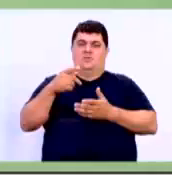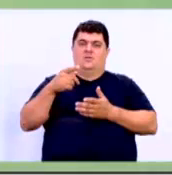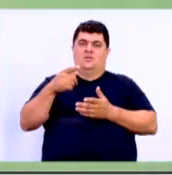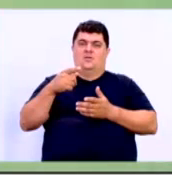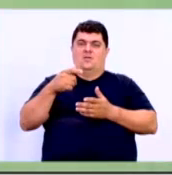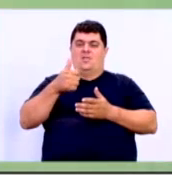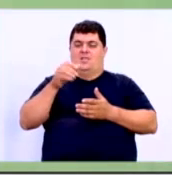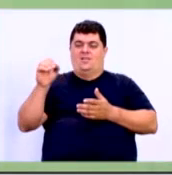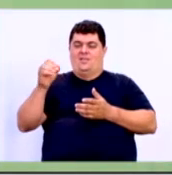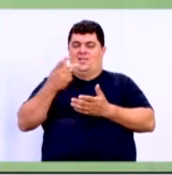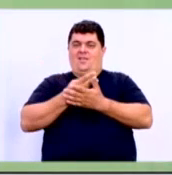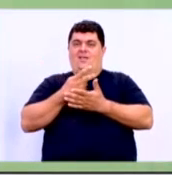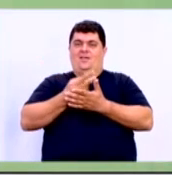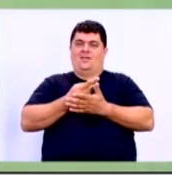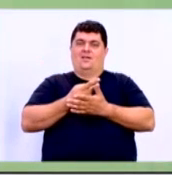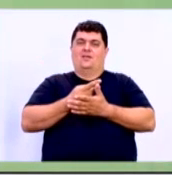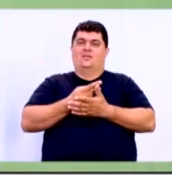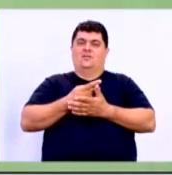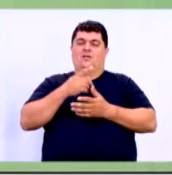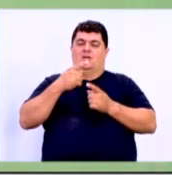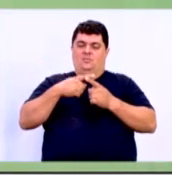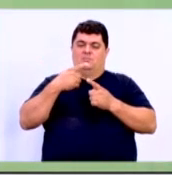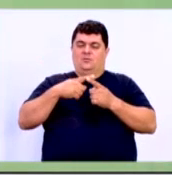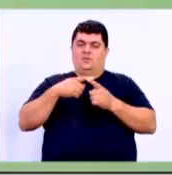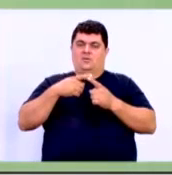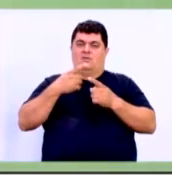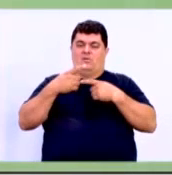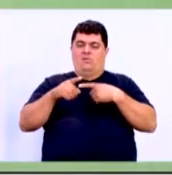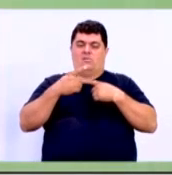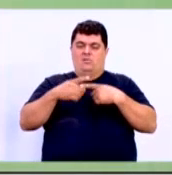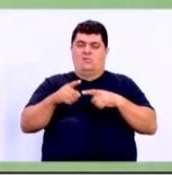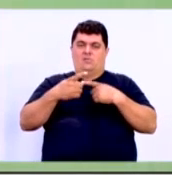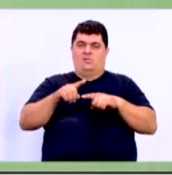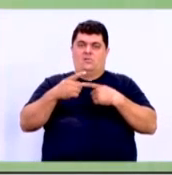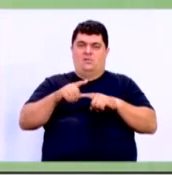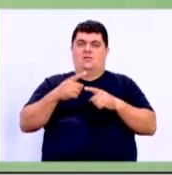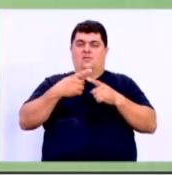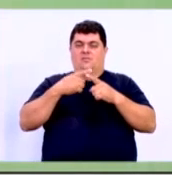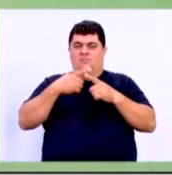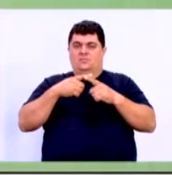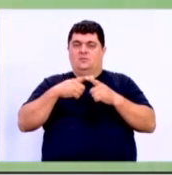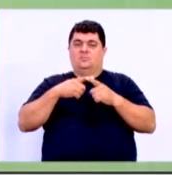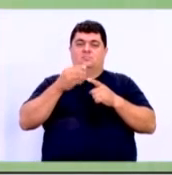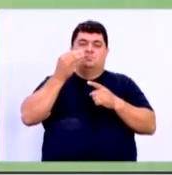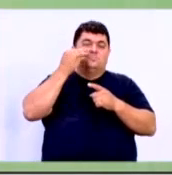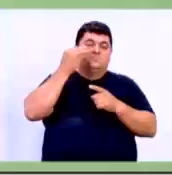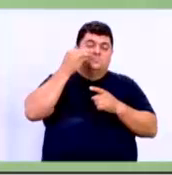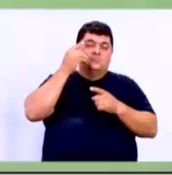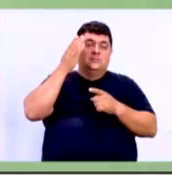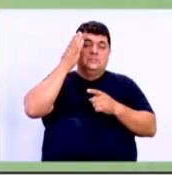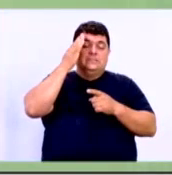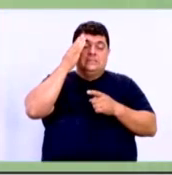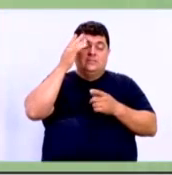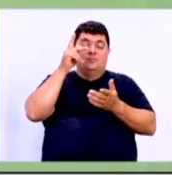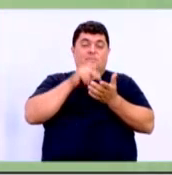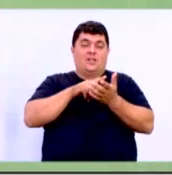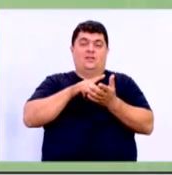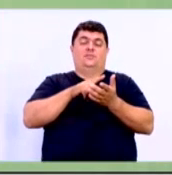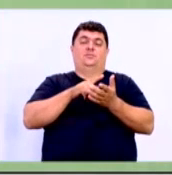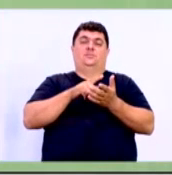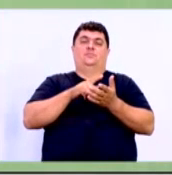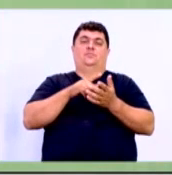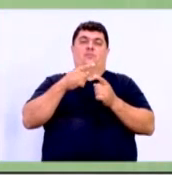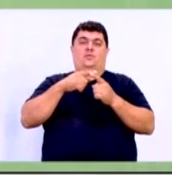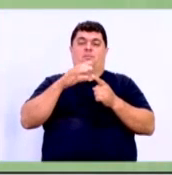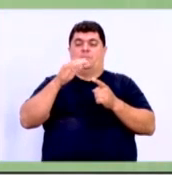dar 110. Não. É isso mesmo, gente. Eu botei isso aqui para a gente ver que temos o custo fixo tem